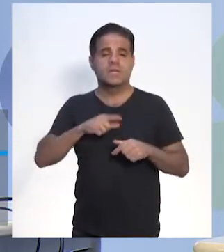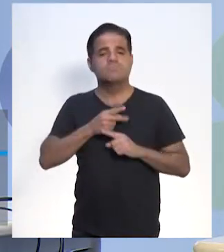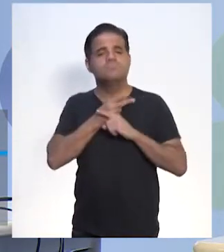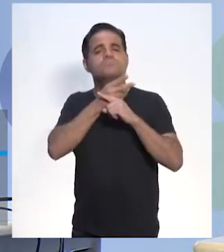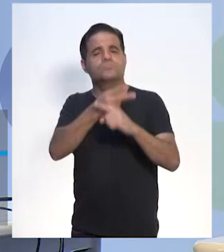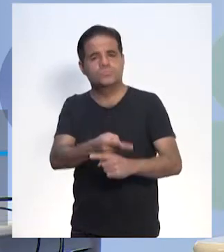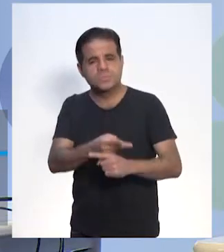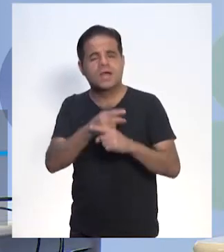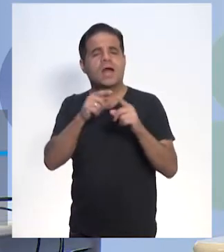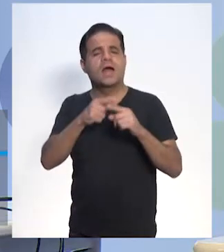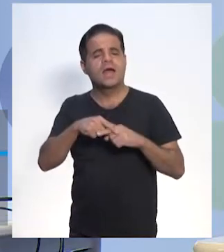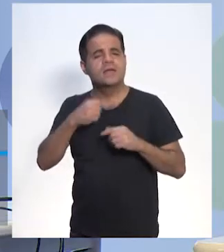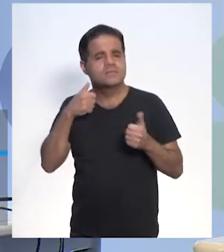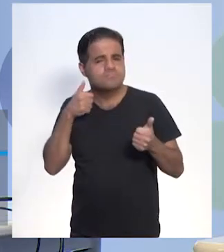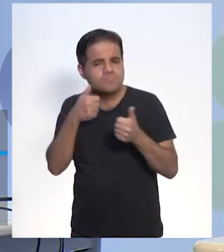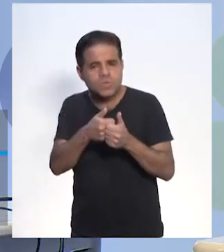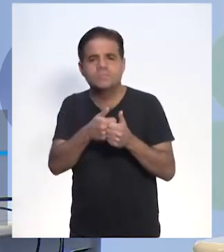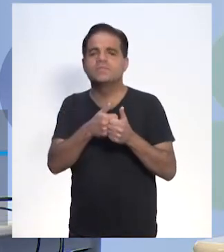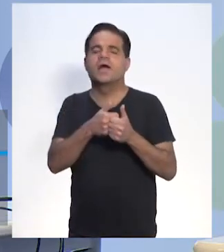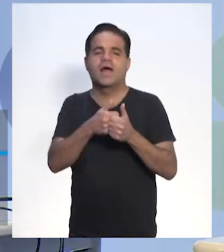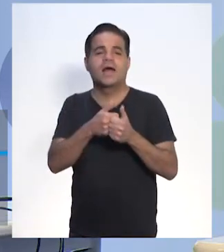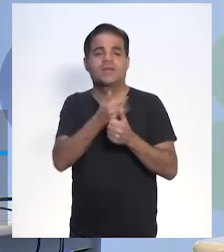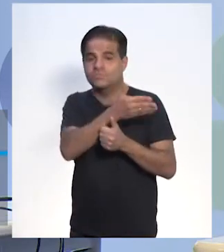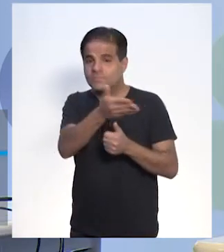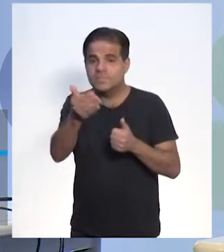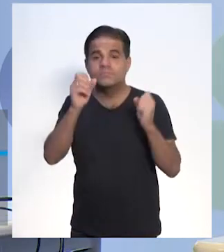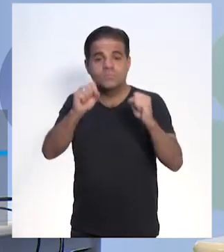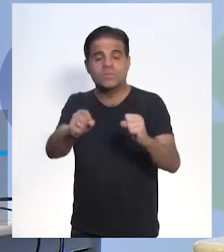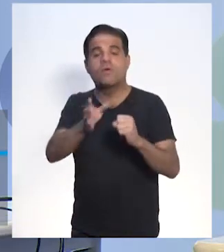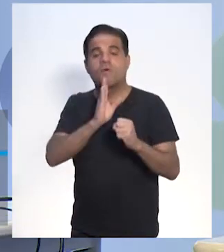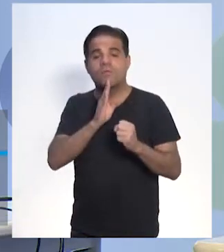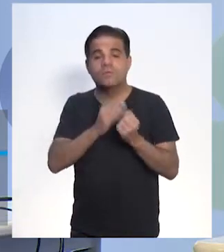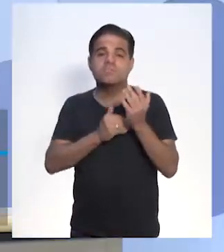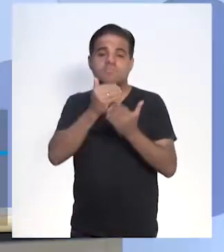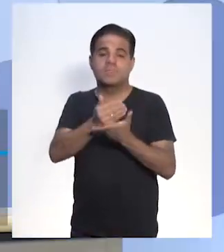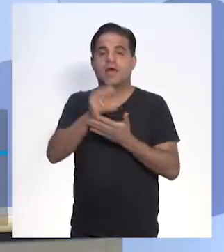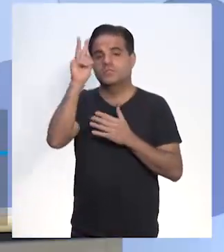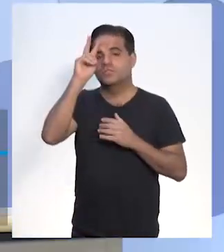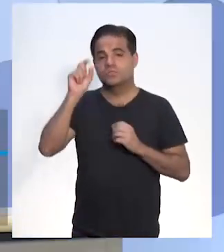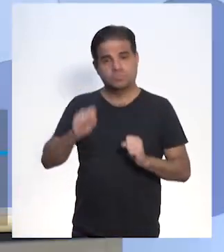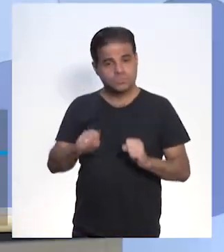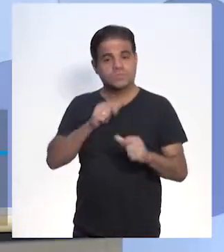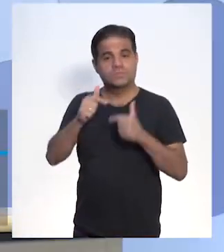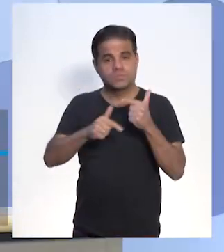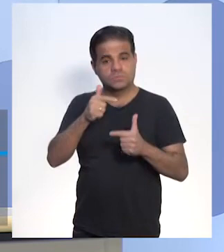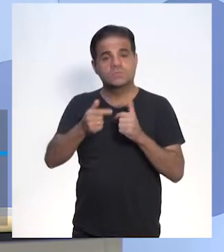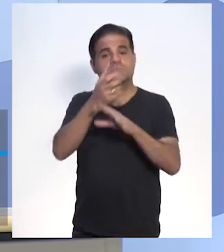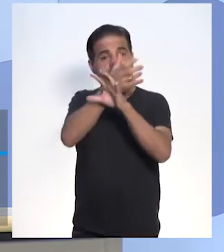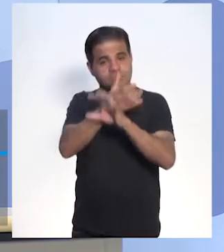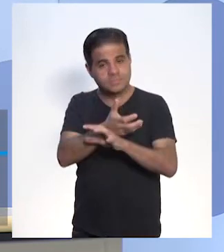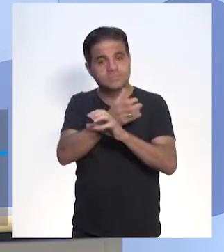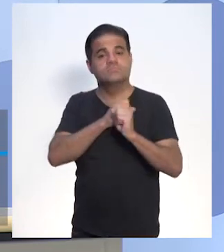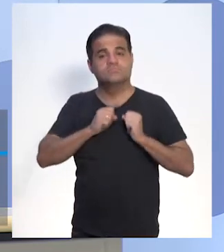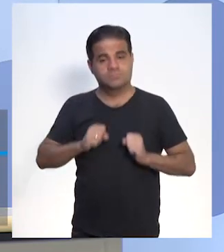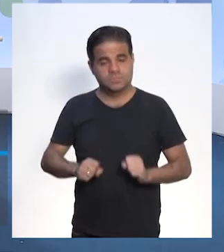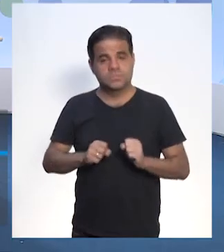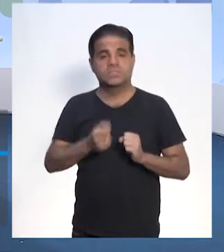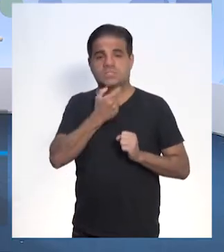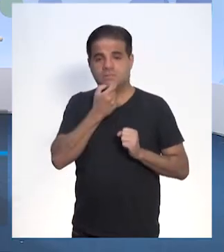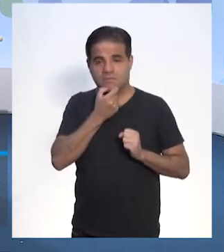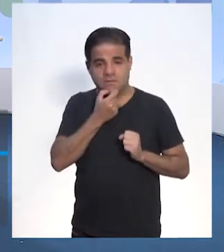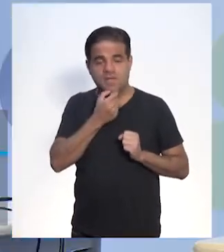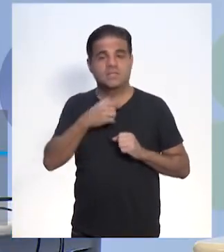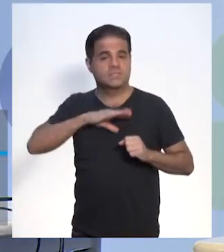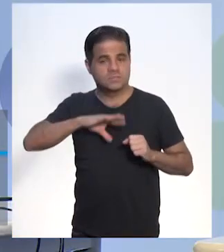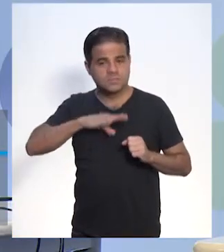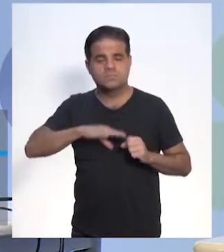más. Hamlet, e assim vai, né? Então, ele é um dramaturgo extremamente importante, não só para a literatura inglesa, como para